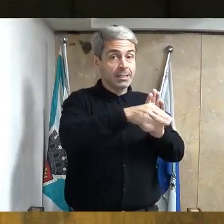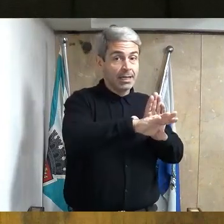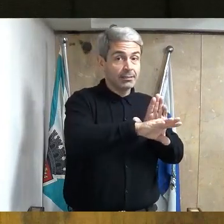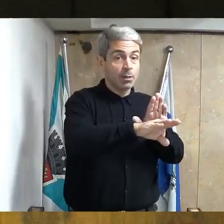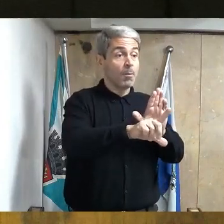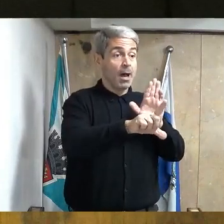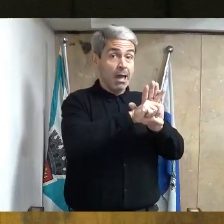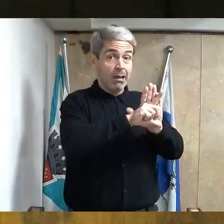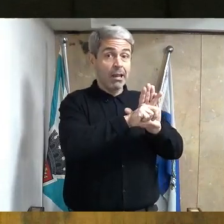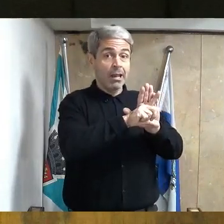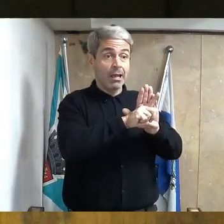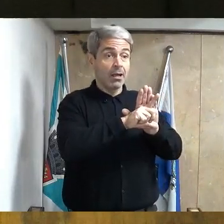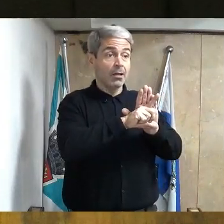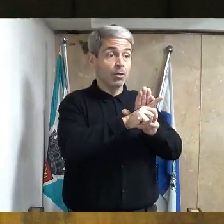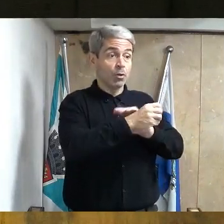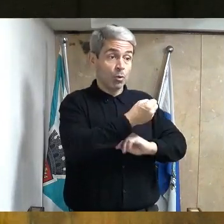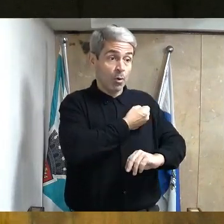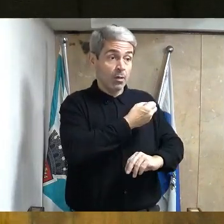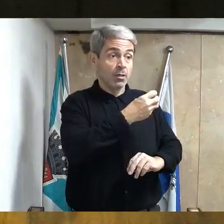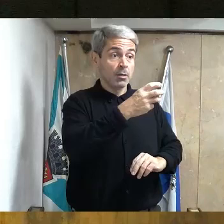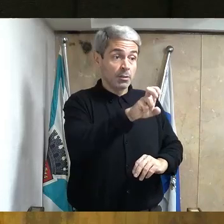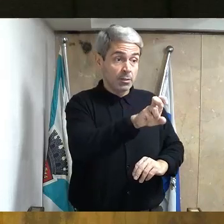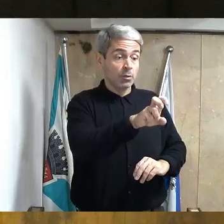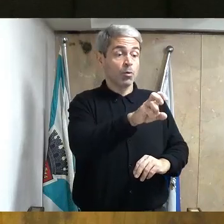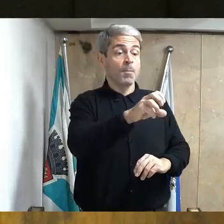legislativa de número